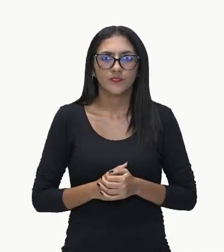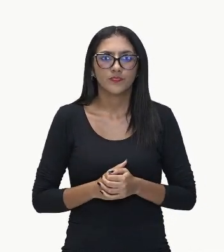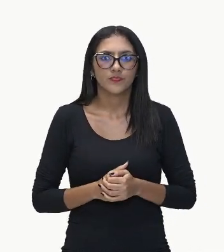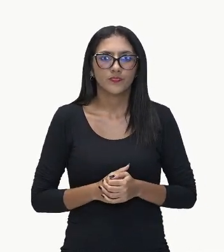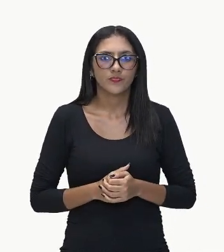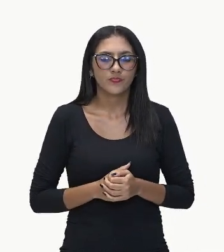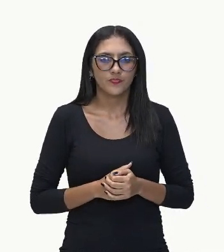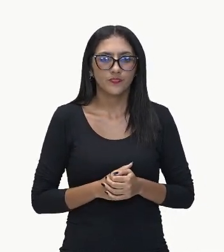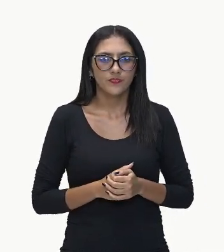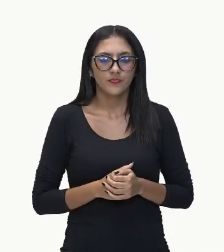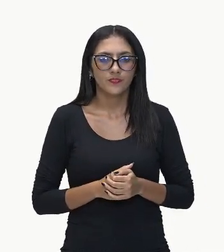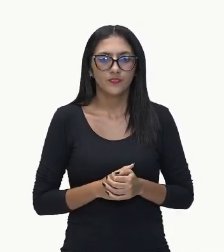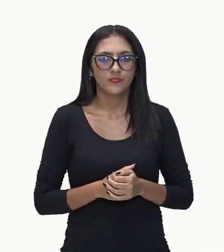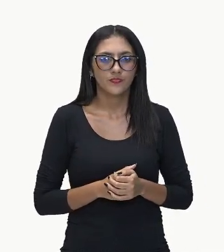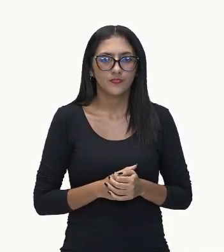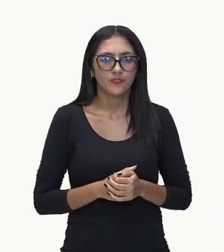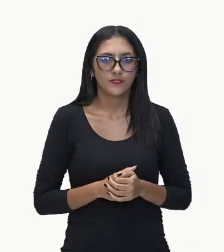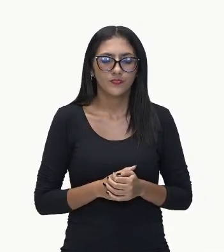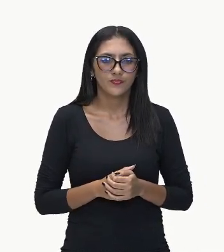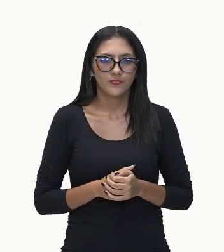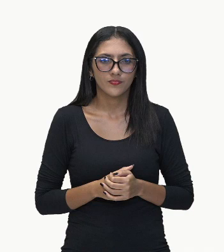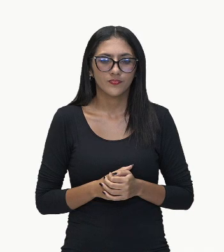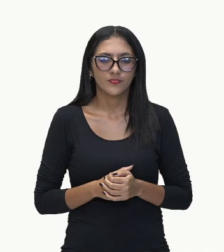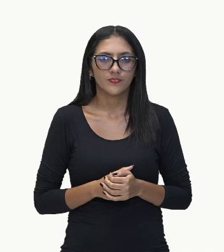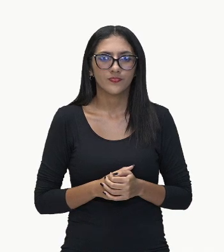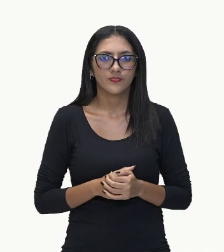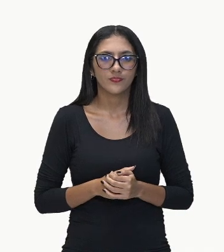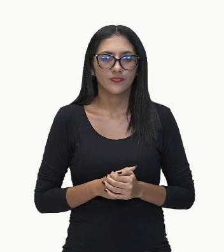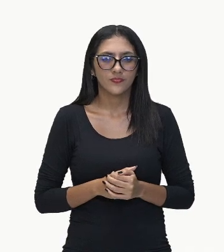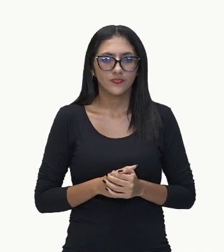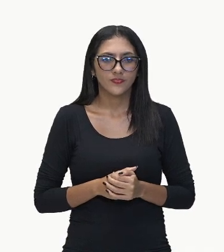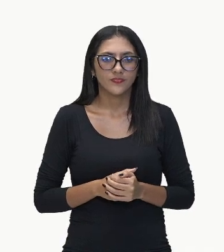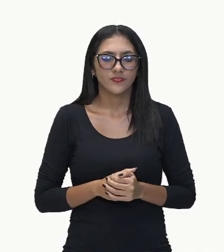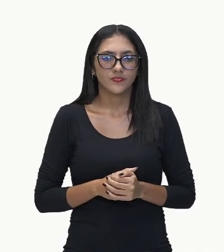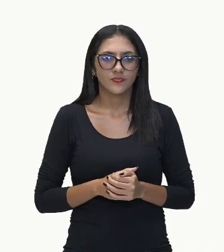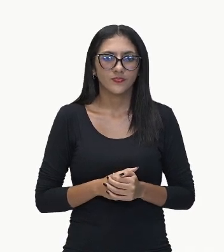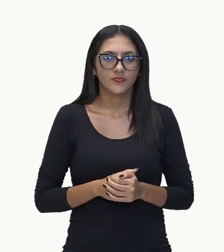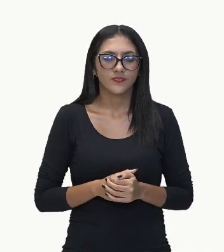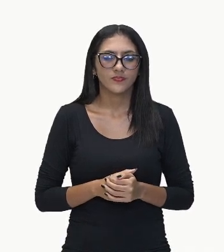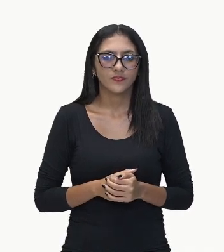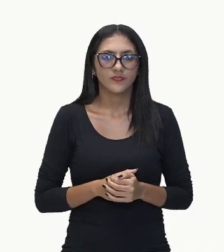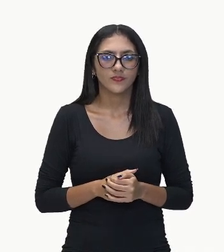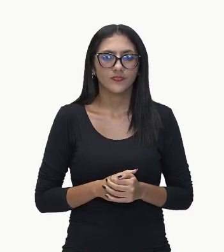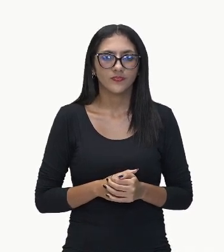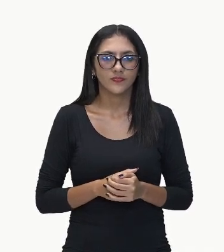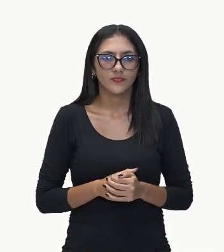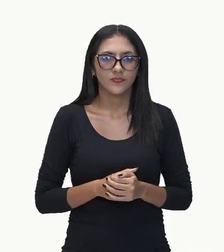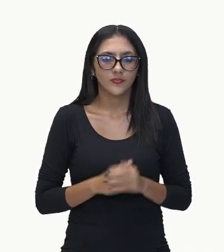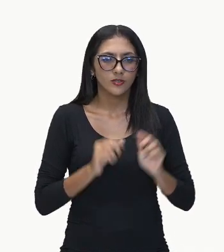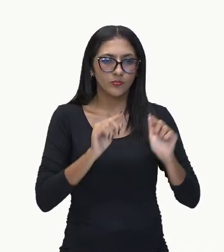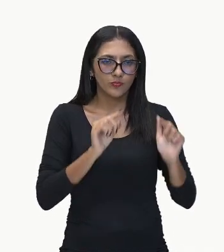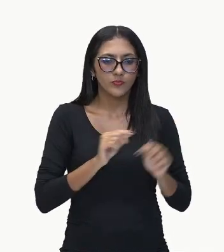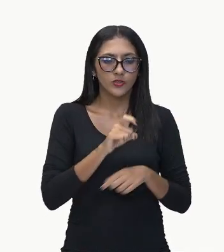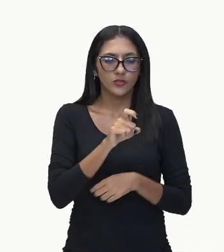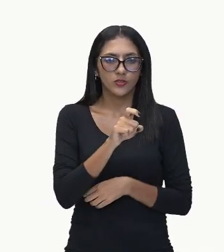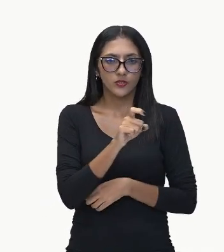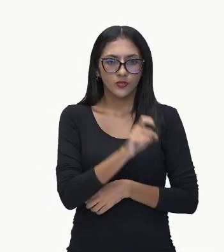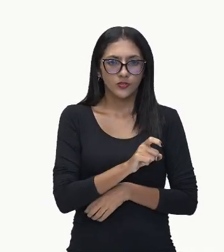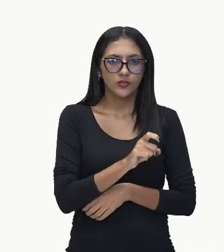podemos escrever assim ó só melhorar aqui fazer assim ó